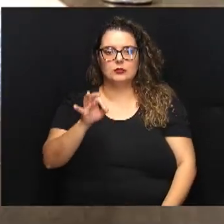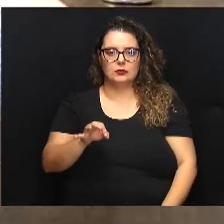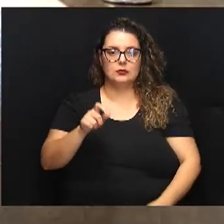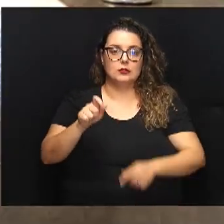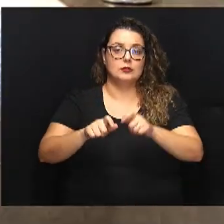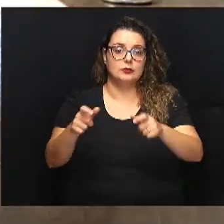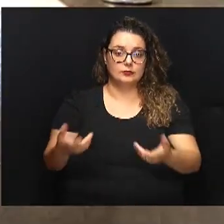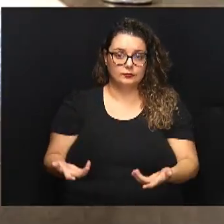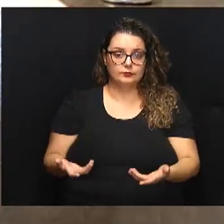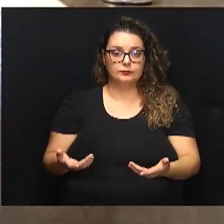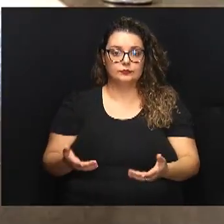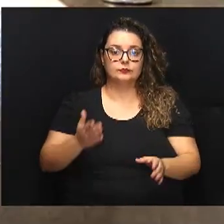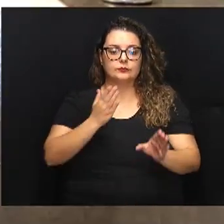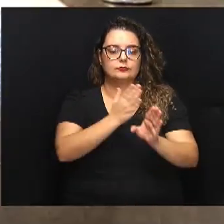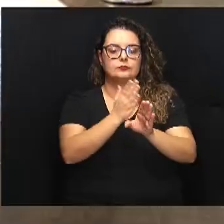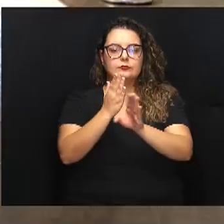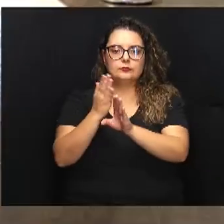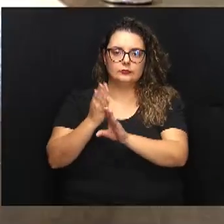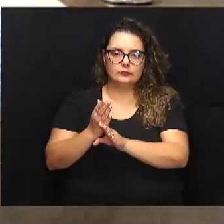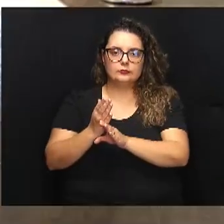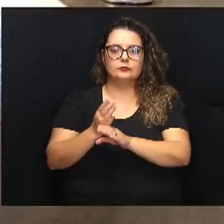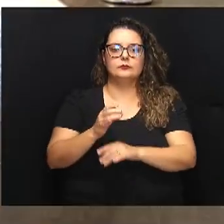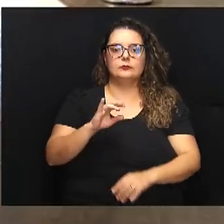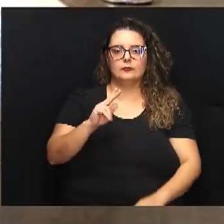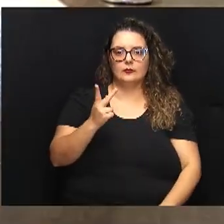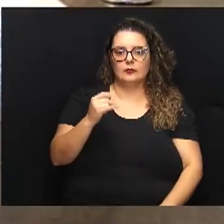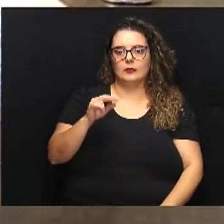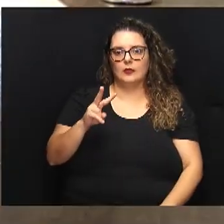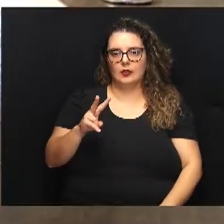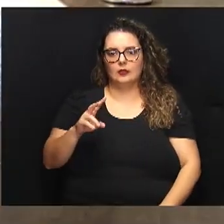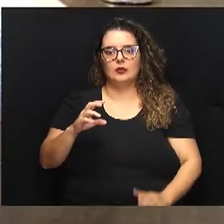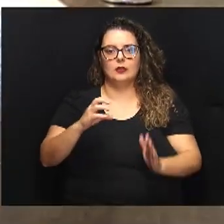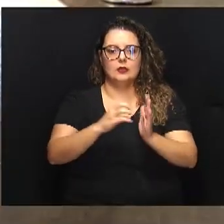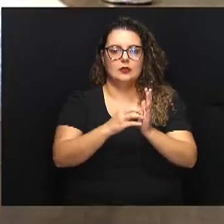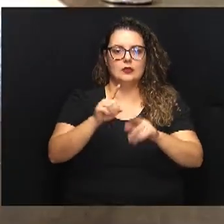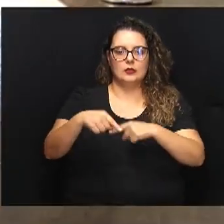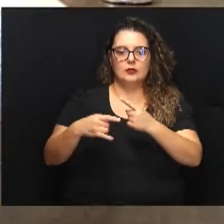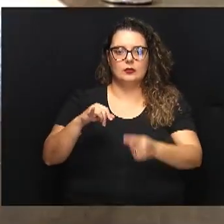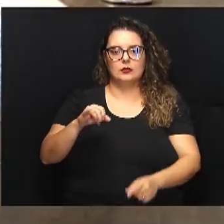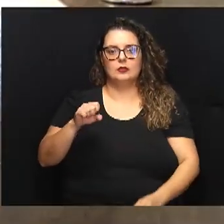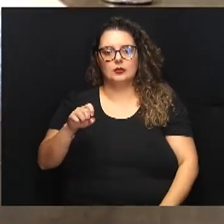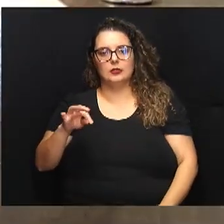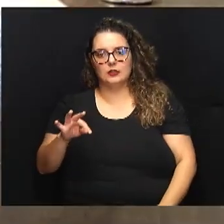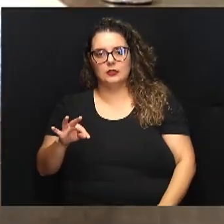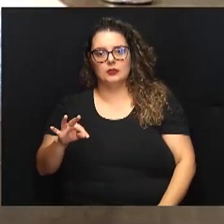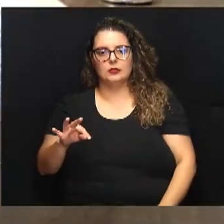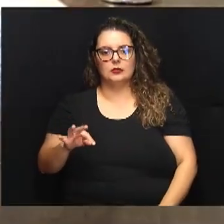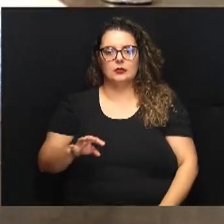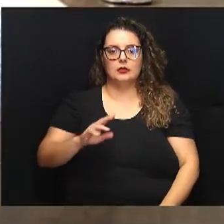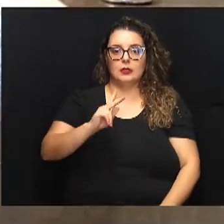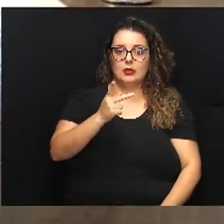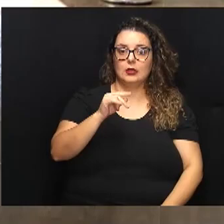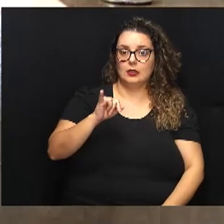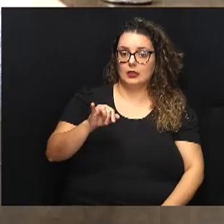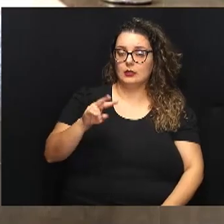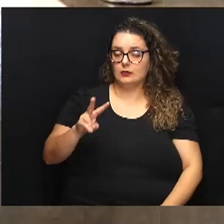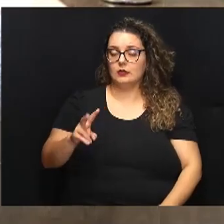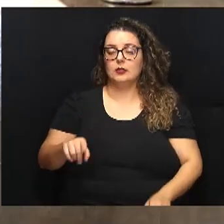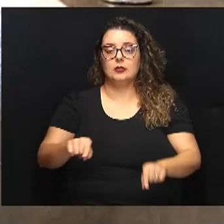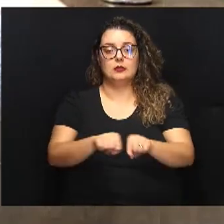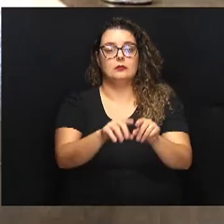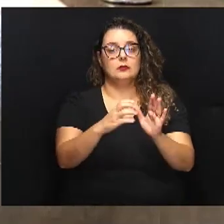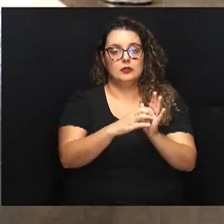pessoas que foram detectadas com HIV, AIDS e outras ISTs, né, HIV, AIDS principalmente, em tratamento por